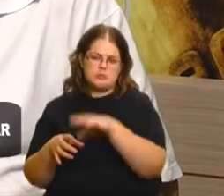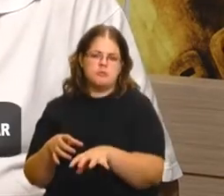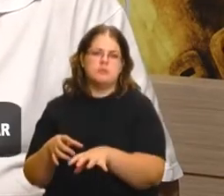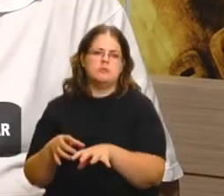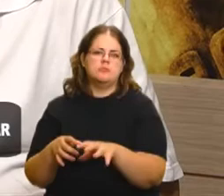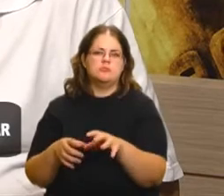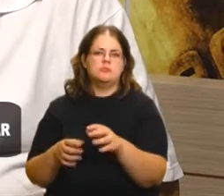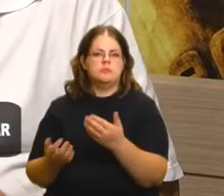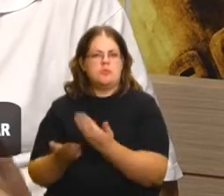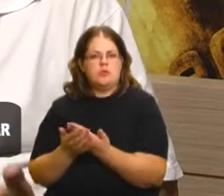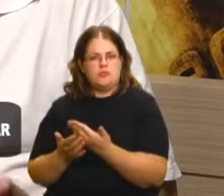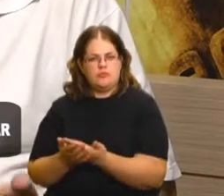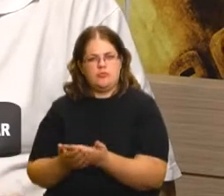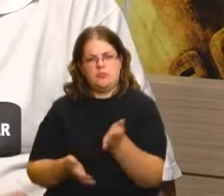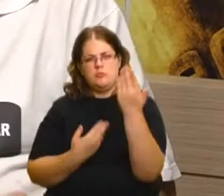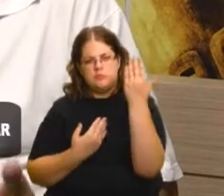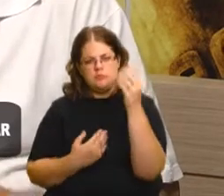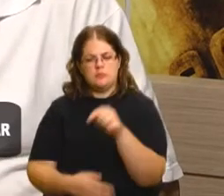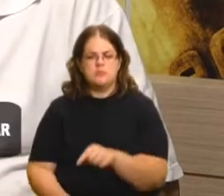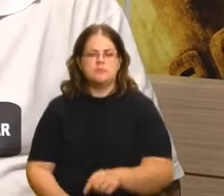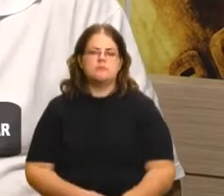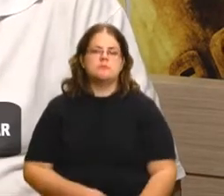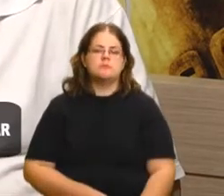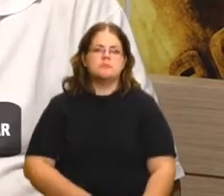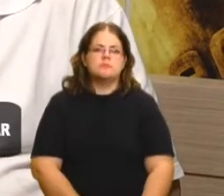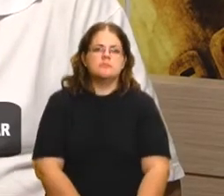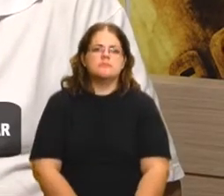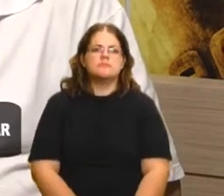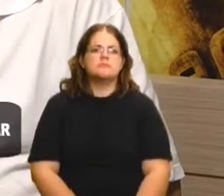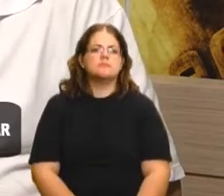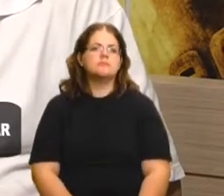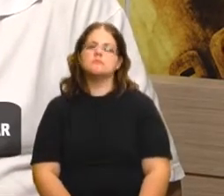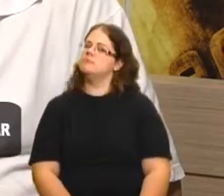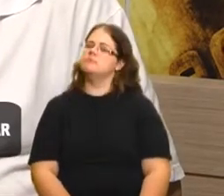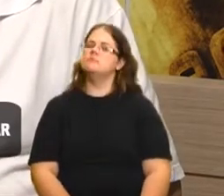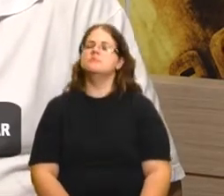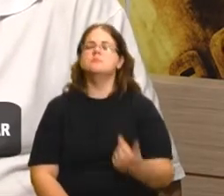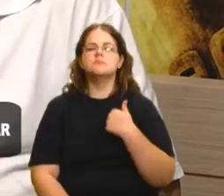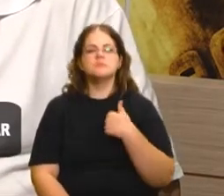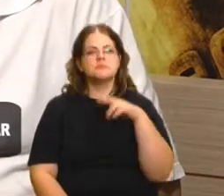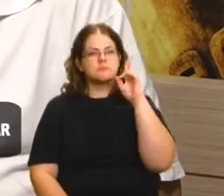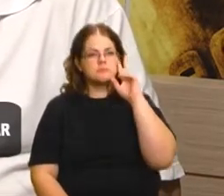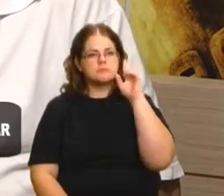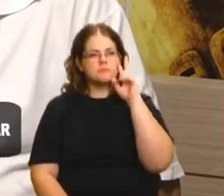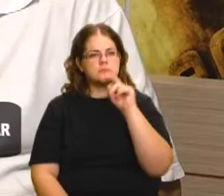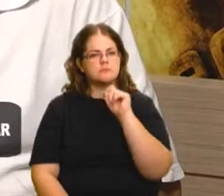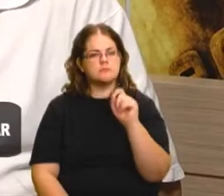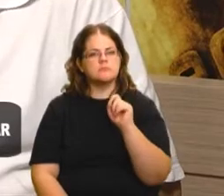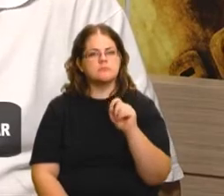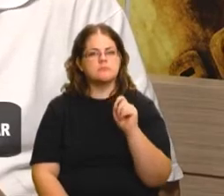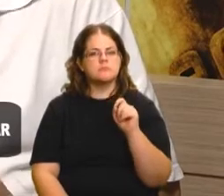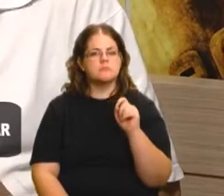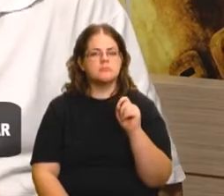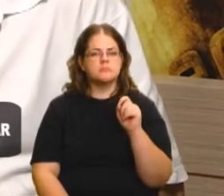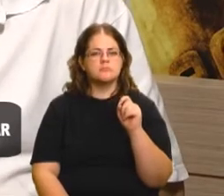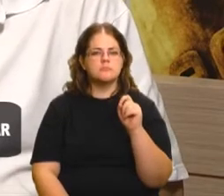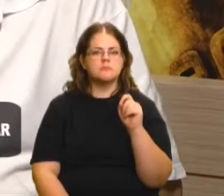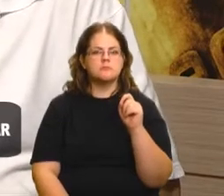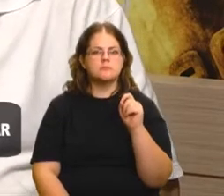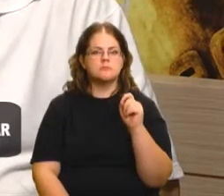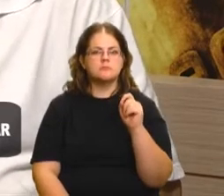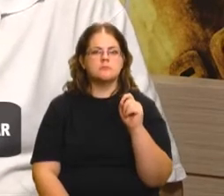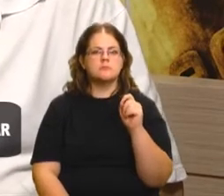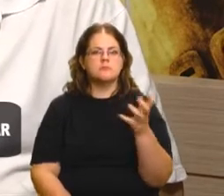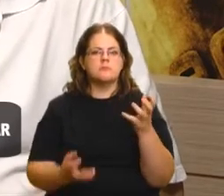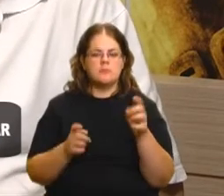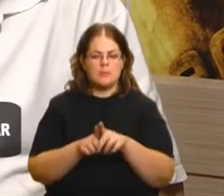Secundaristas. E me envolvi naquele dia, na tentativa